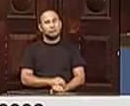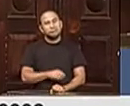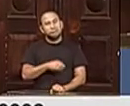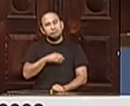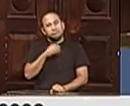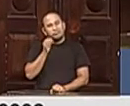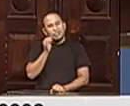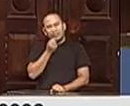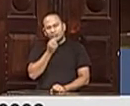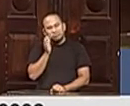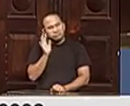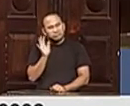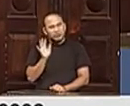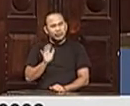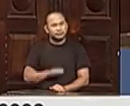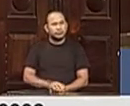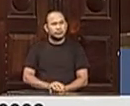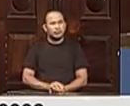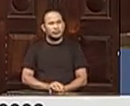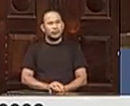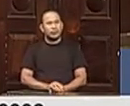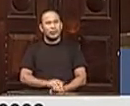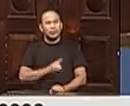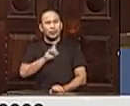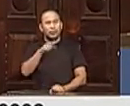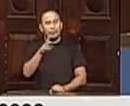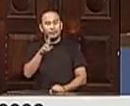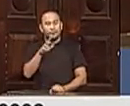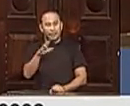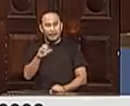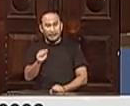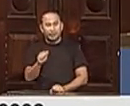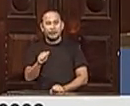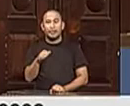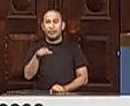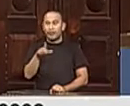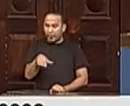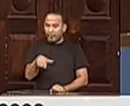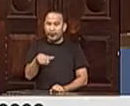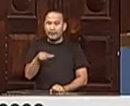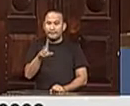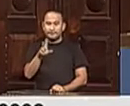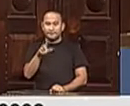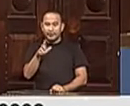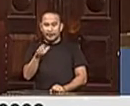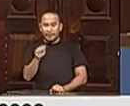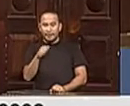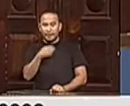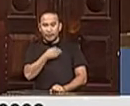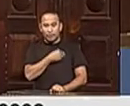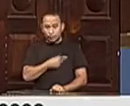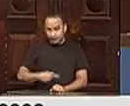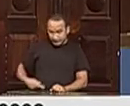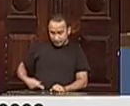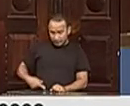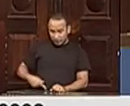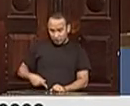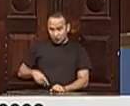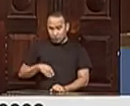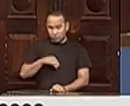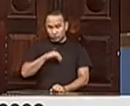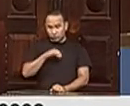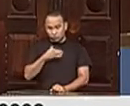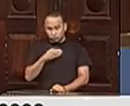setembro. A próxima vaga do Tribunal de Contas, a vaga exatamente do presidente Jonas